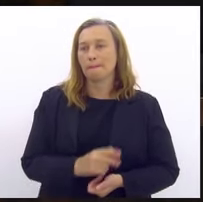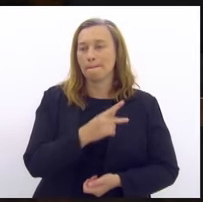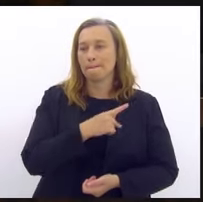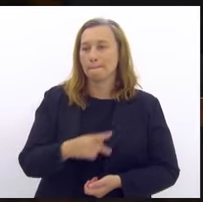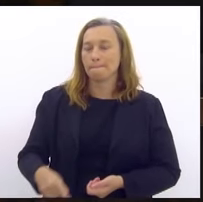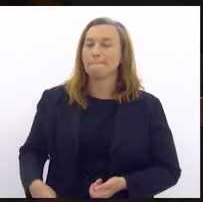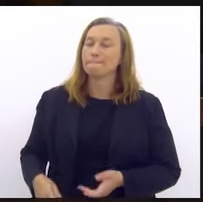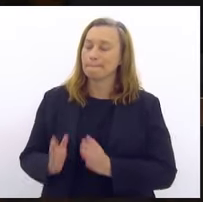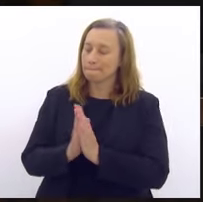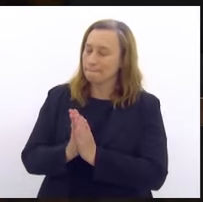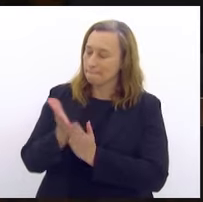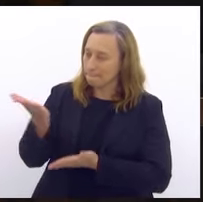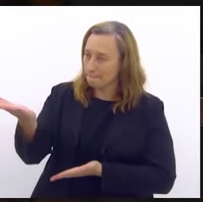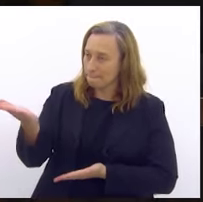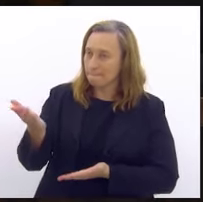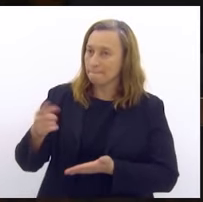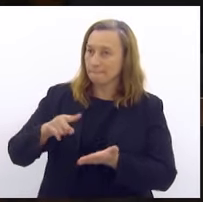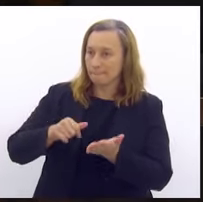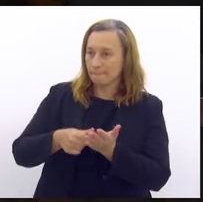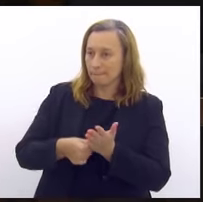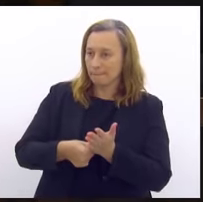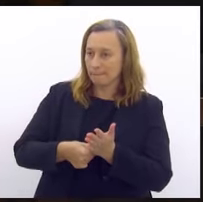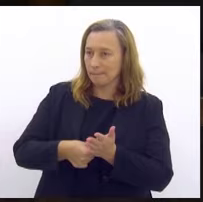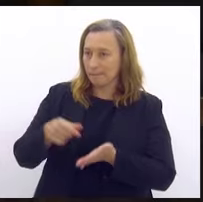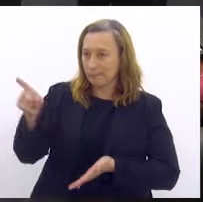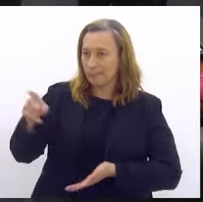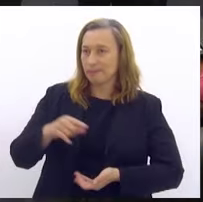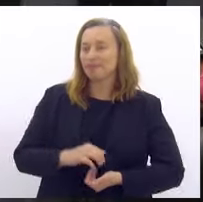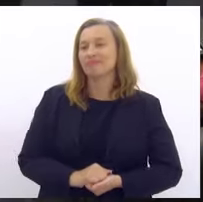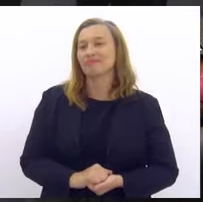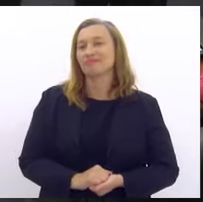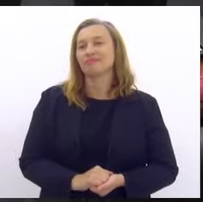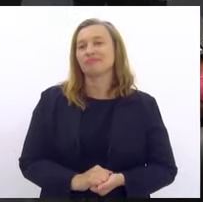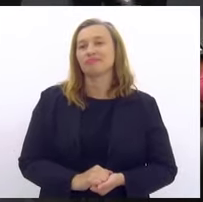Por favor, dedinho.